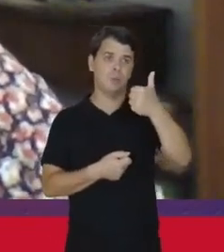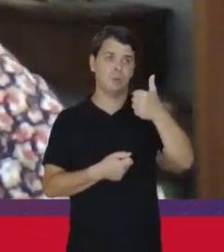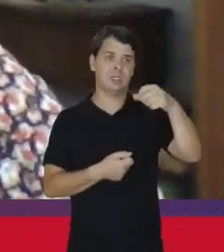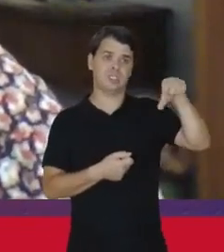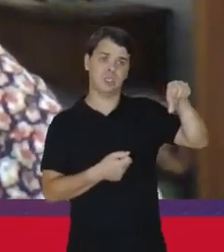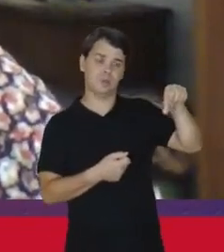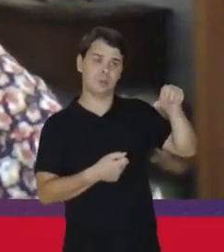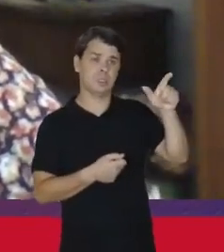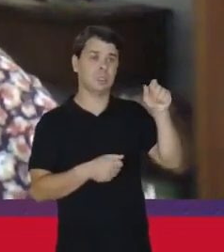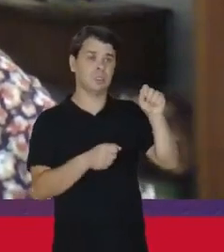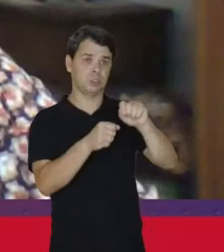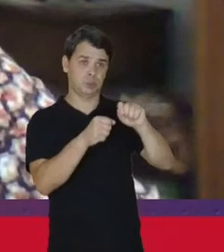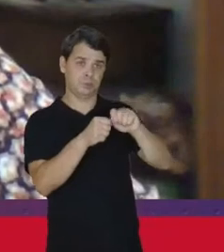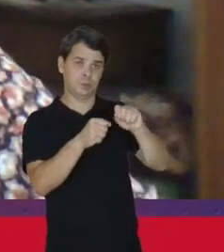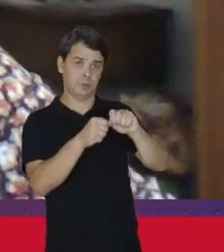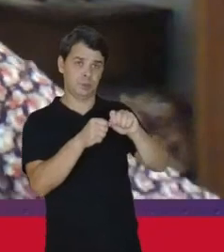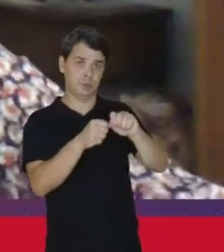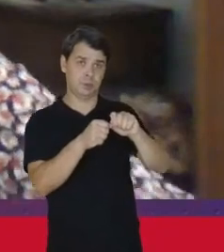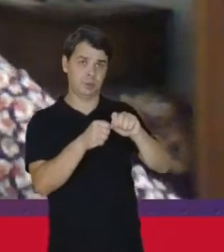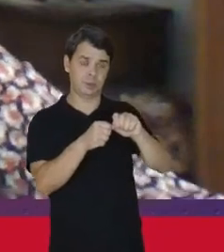2019 se ela tivesse